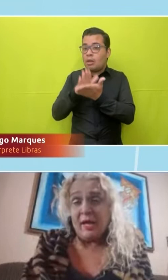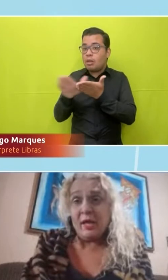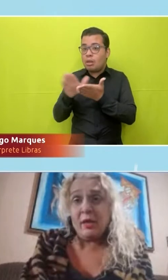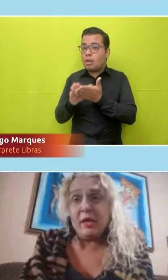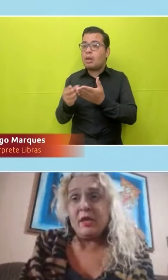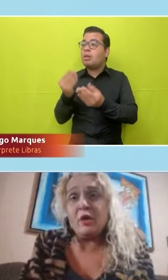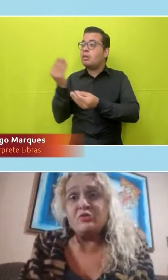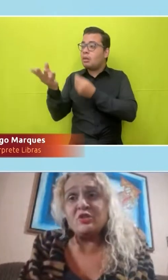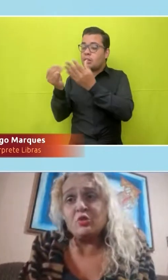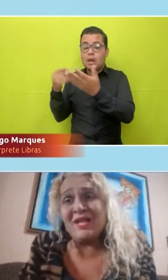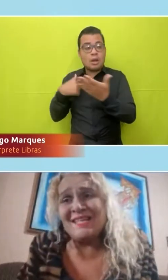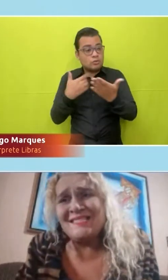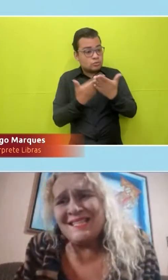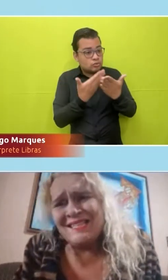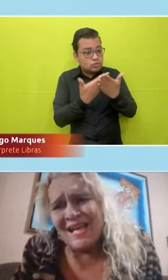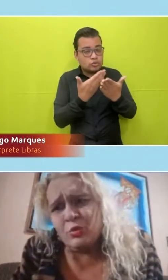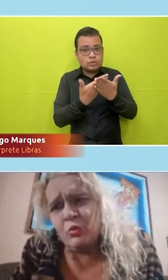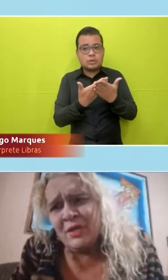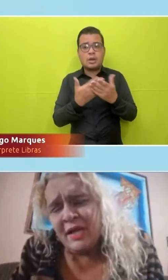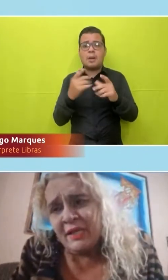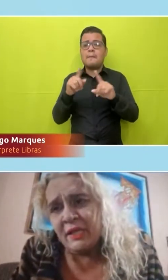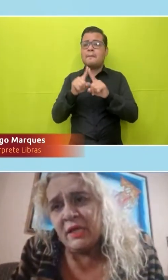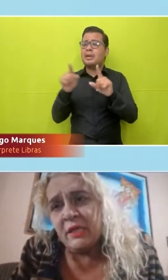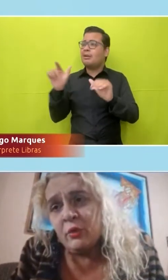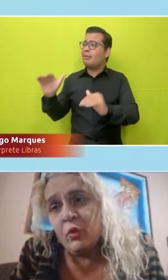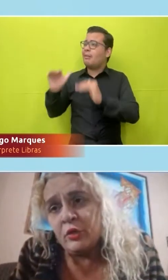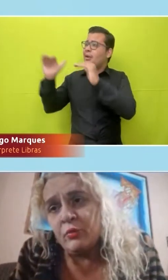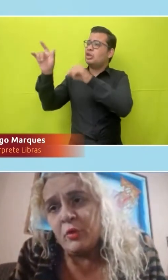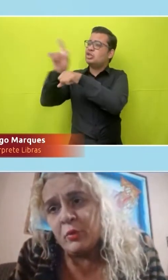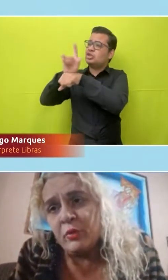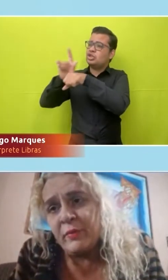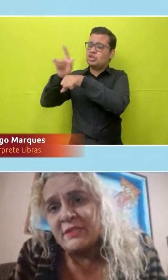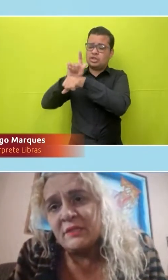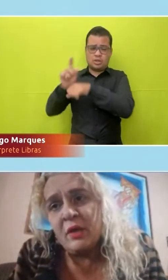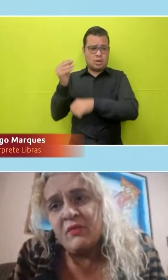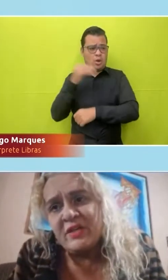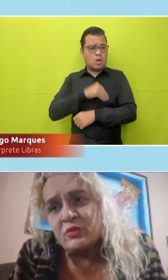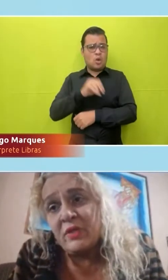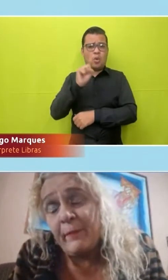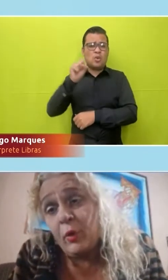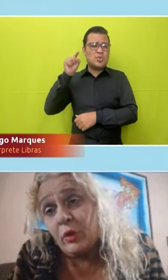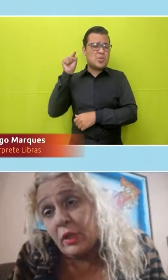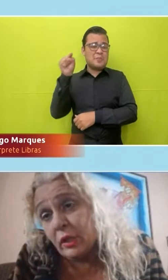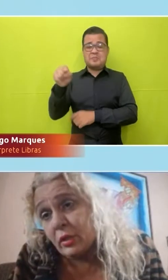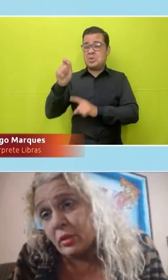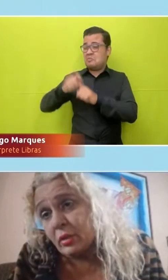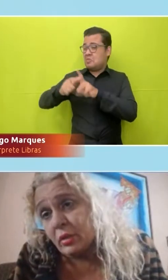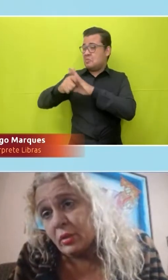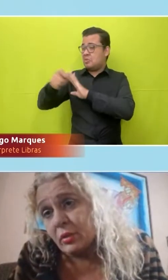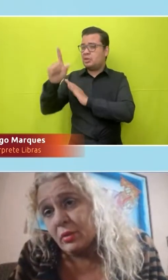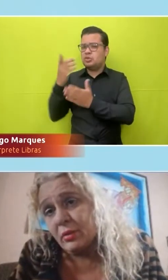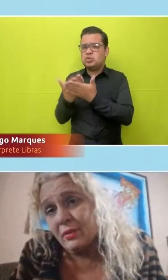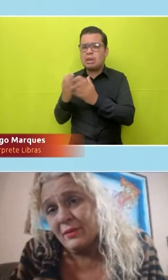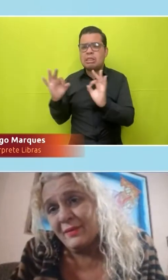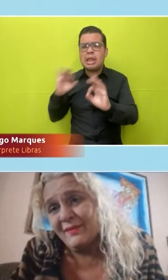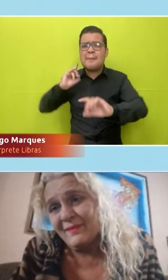estudar. E aí o gestor está lá sentado numa cadeira, ganhando 8 mil por mês, não vai estudar por.